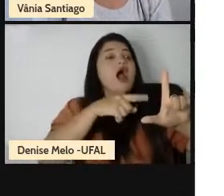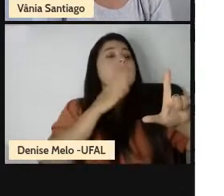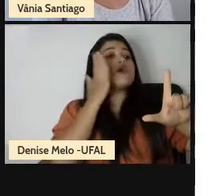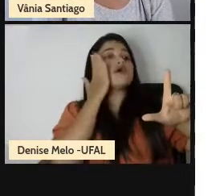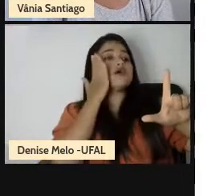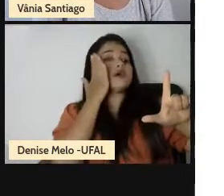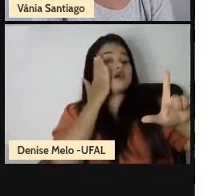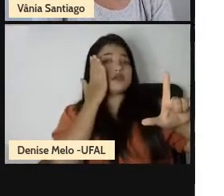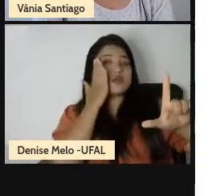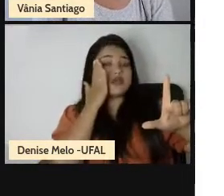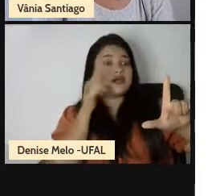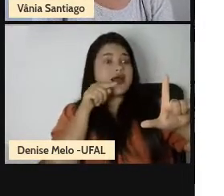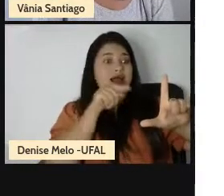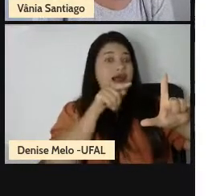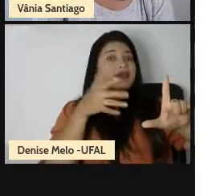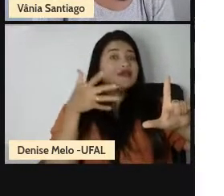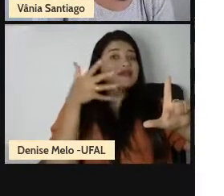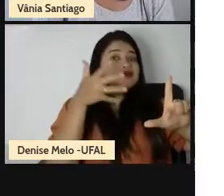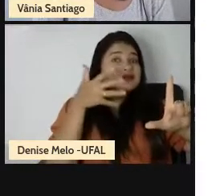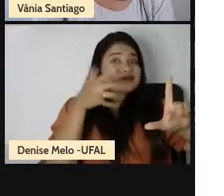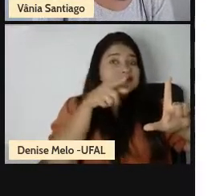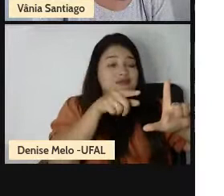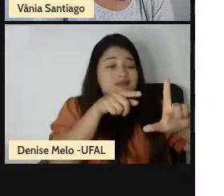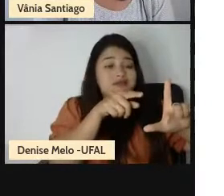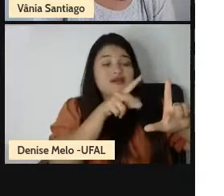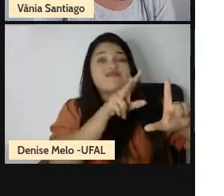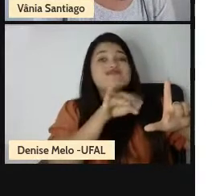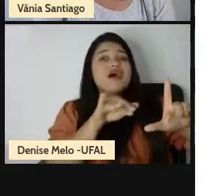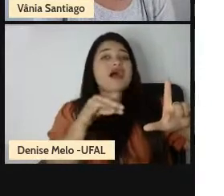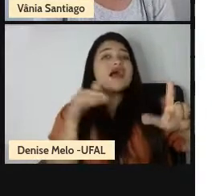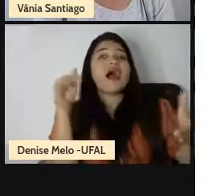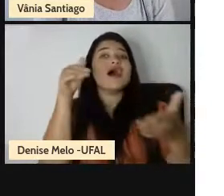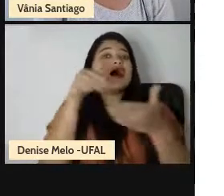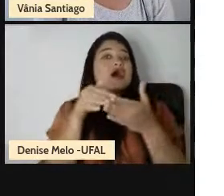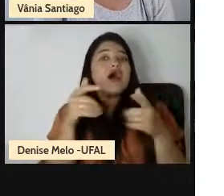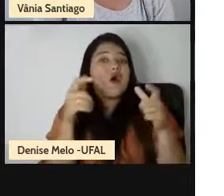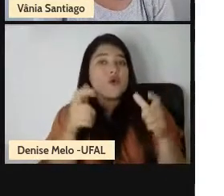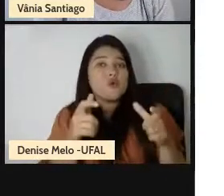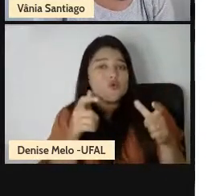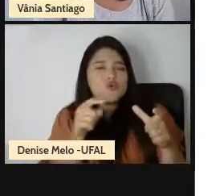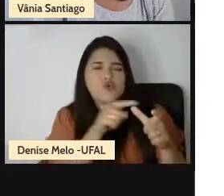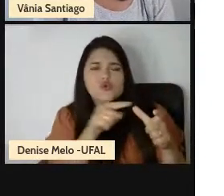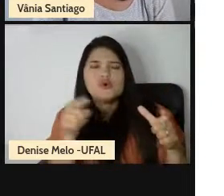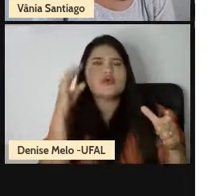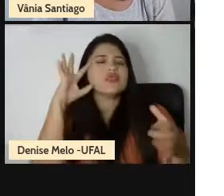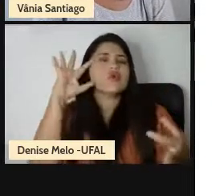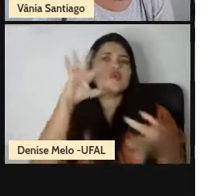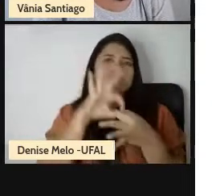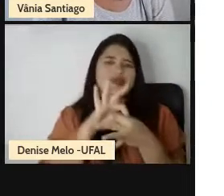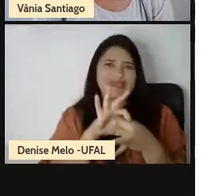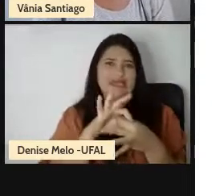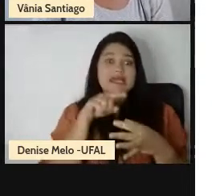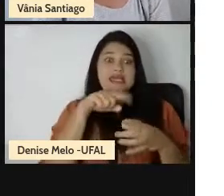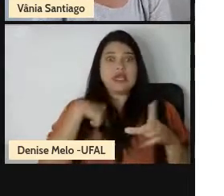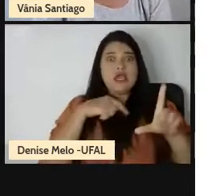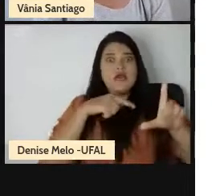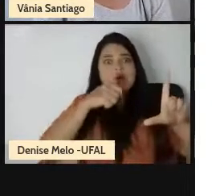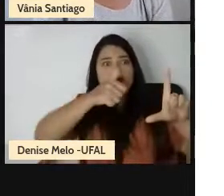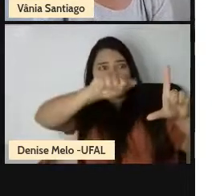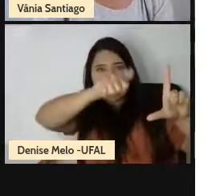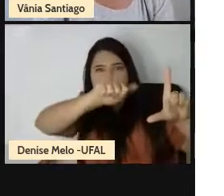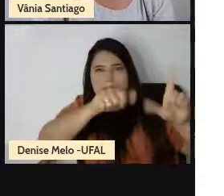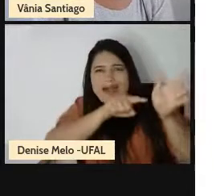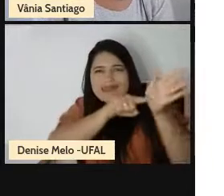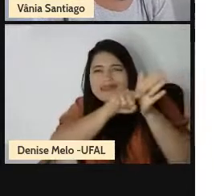vai chegar, a partir da materialidade dele, a partir de poder analisá-lo. E essa contemplação